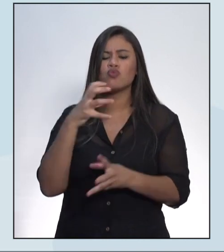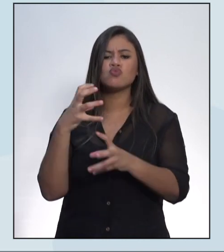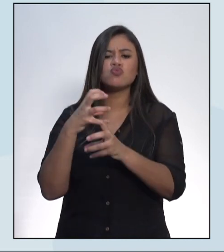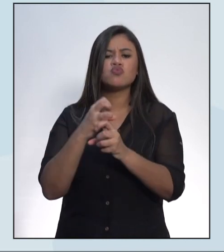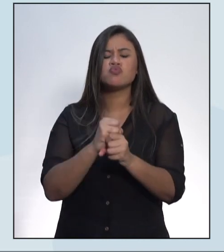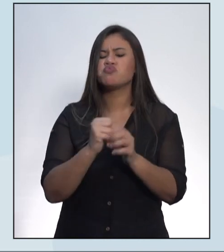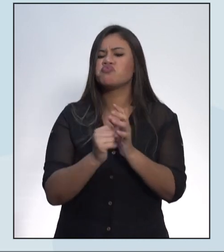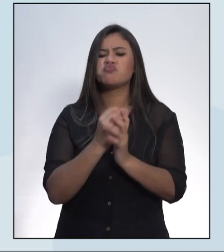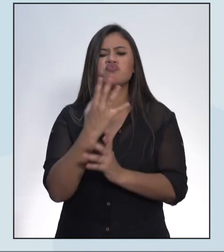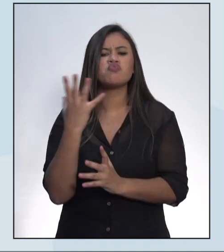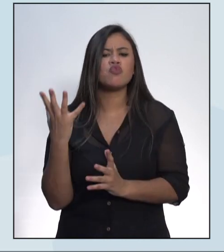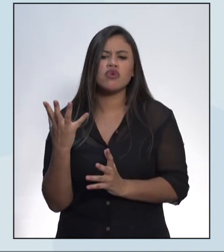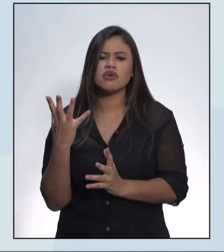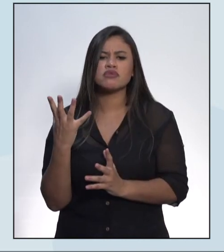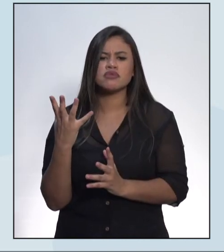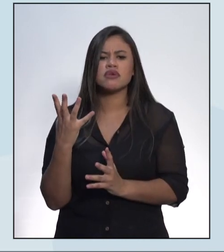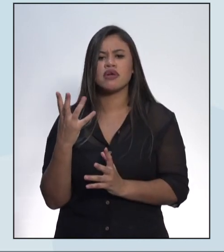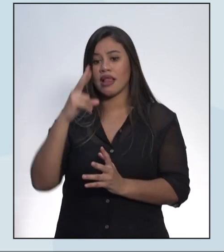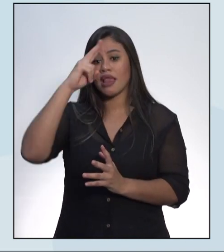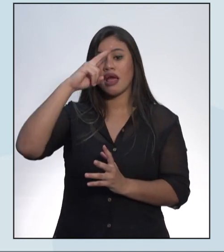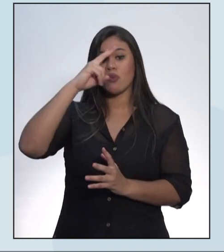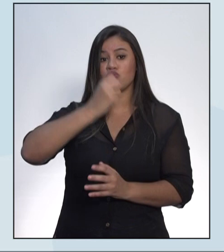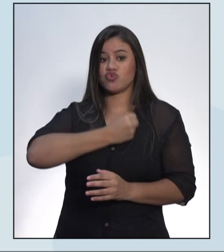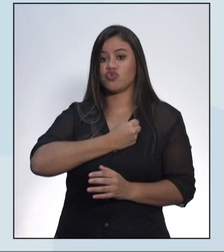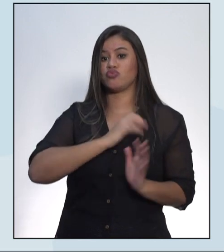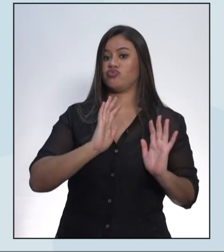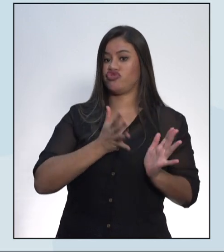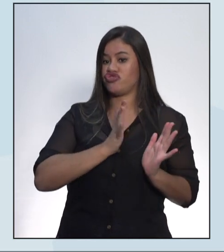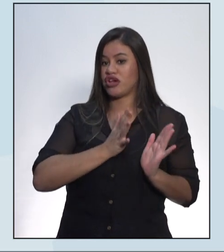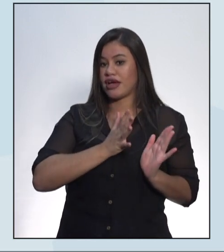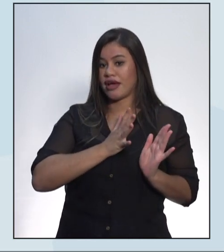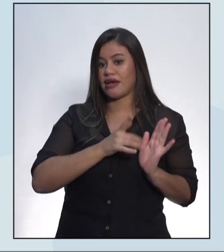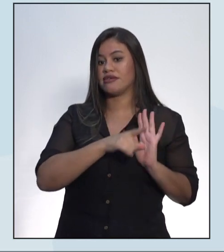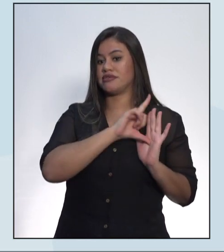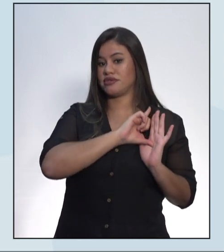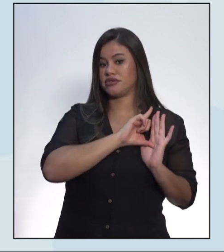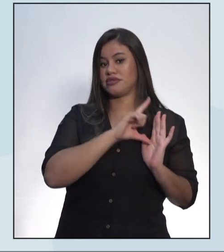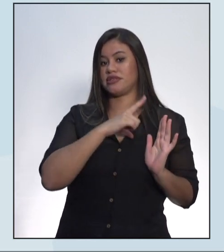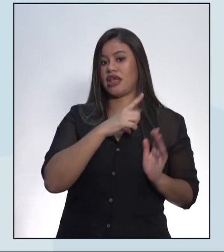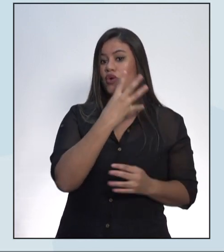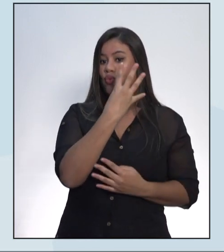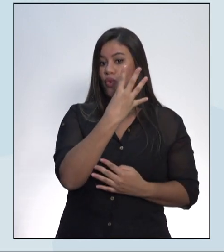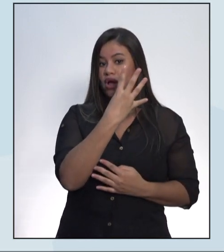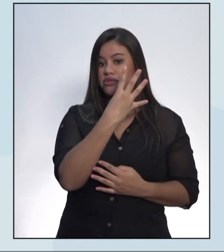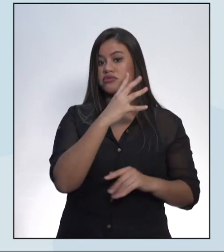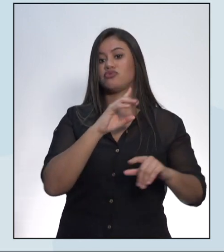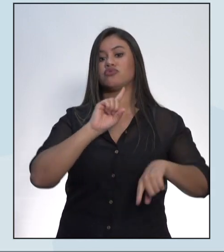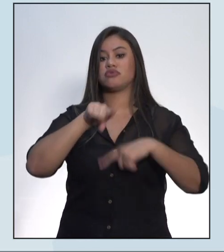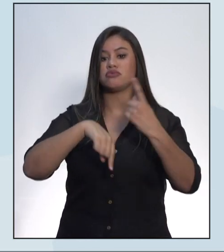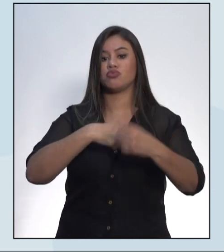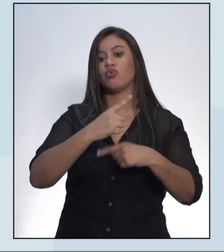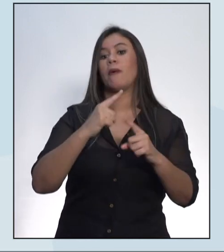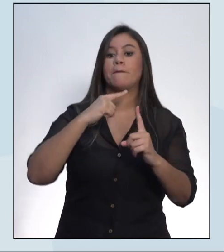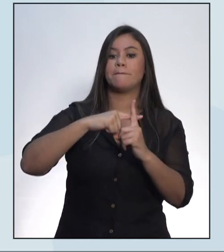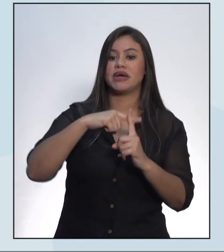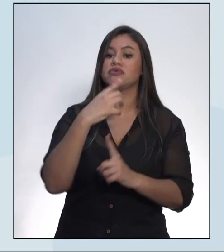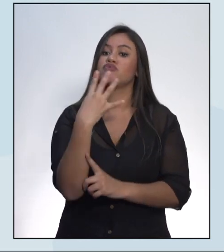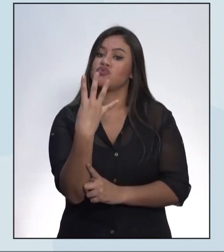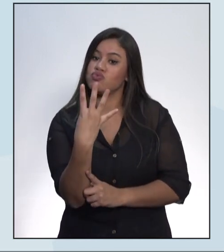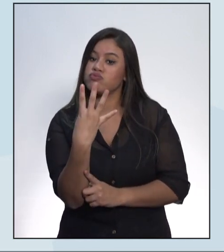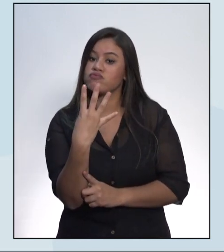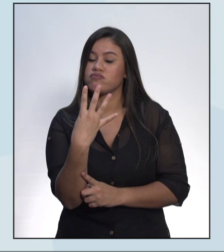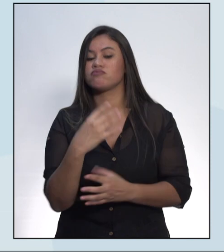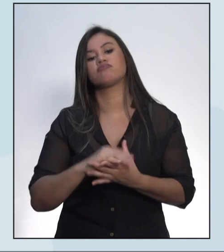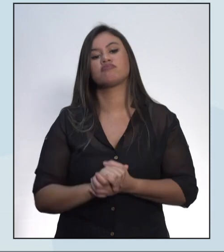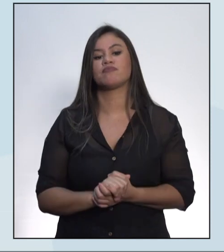8 primeiros já contando o que tem lá, tá? Eu já apresentei 4 termos, eu quero mais 4. Na